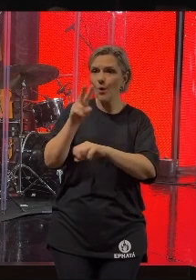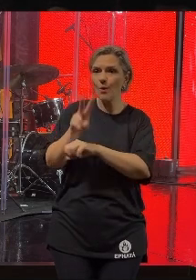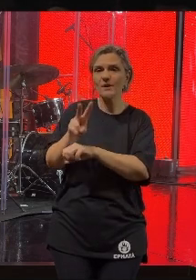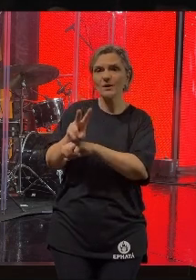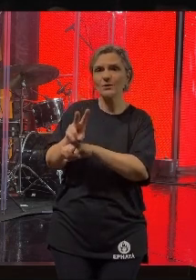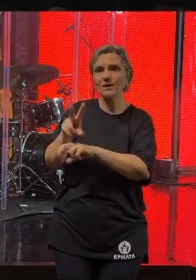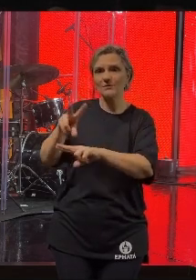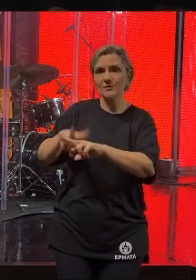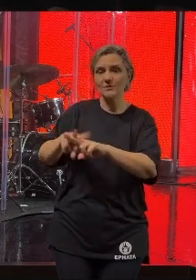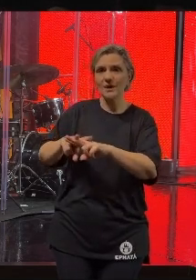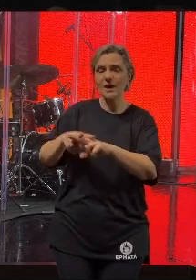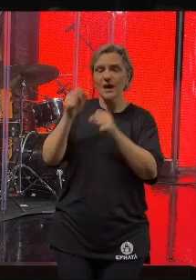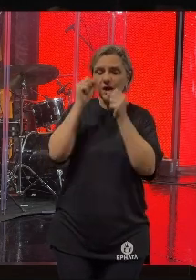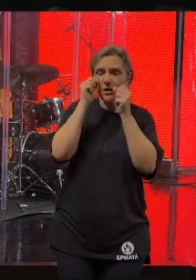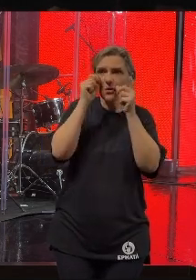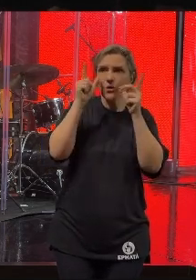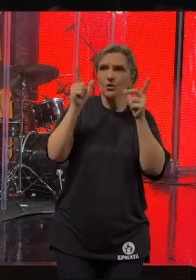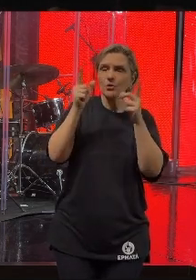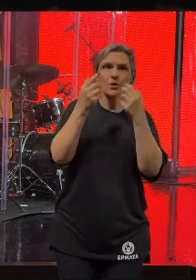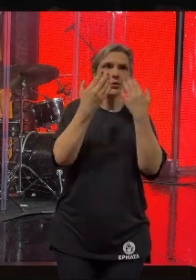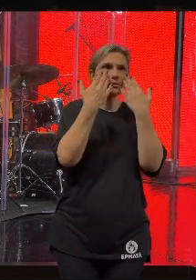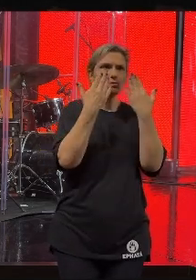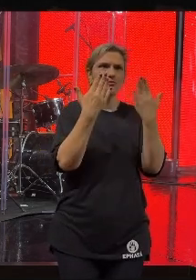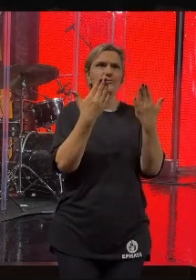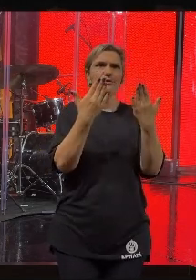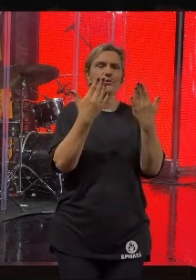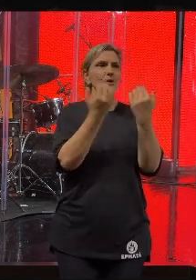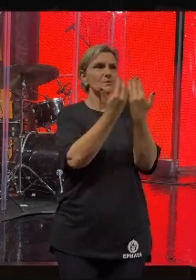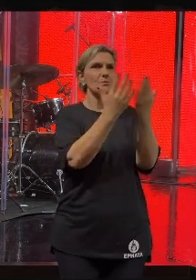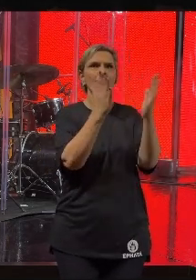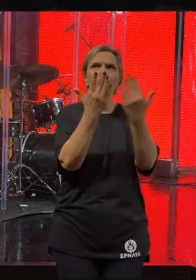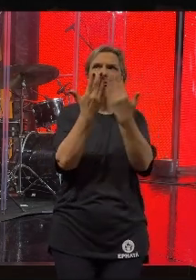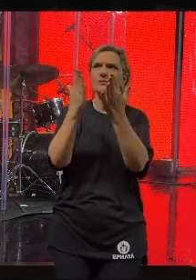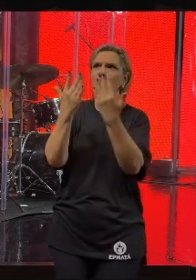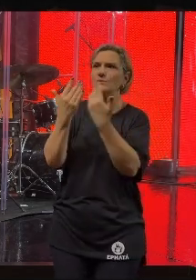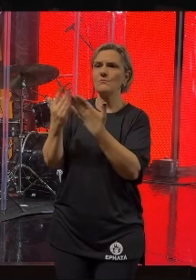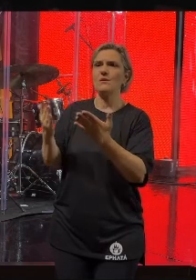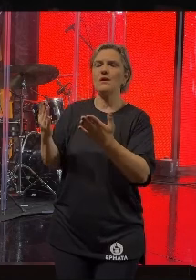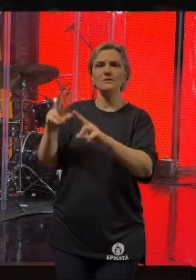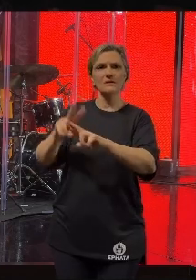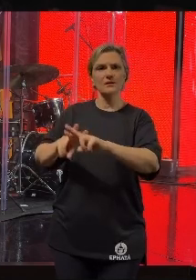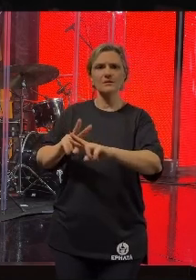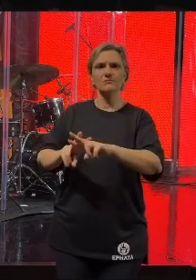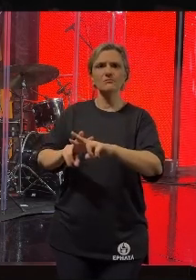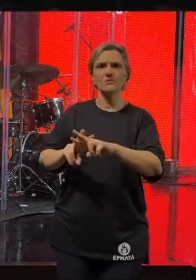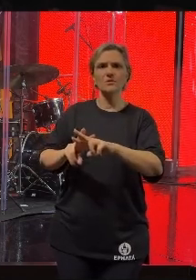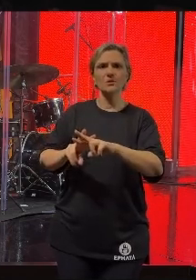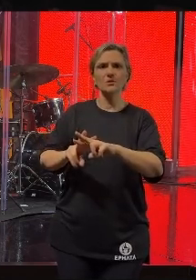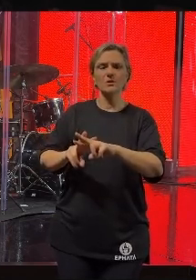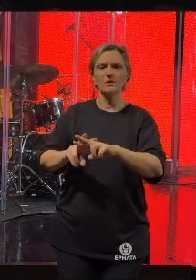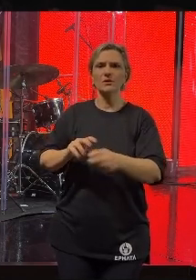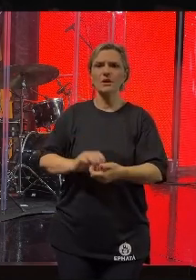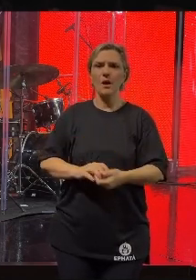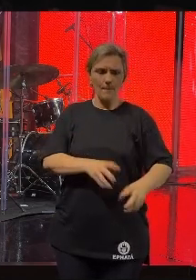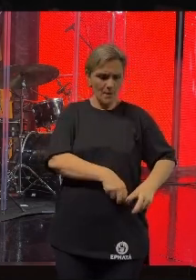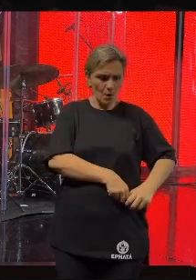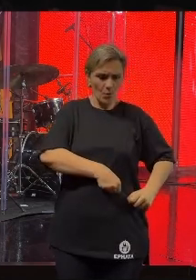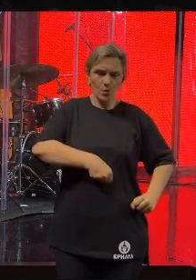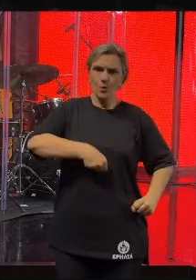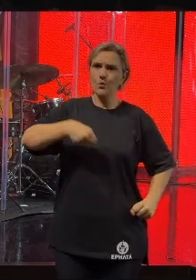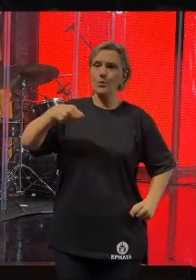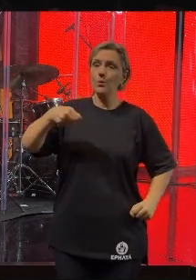sono, e vendo aberta as portas da prisão, puxando da espada